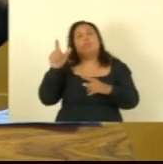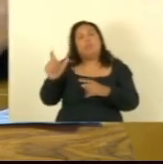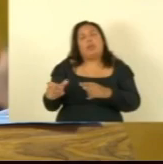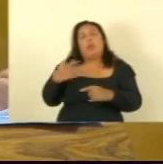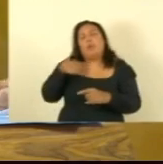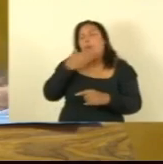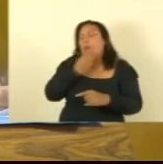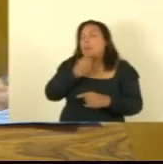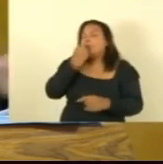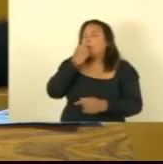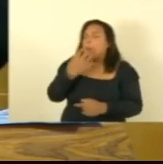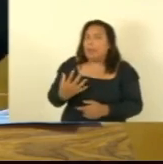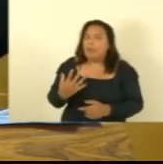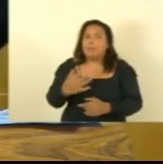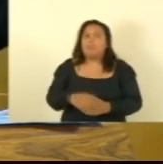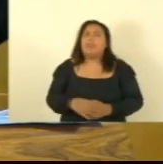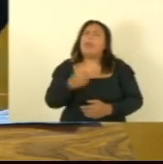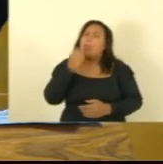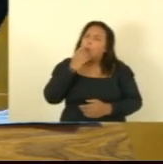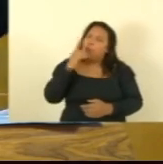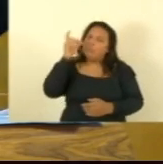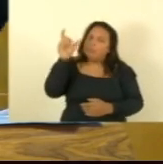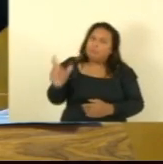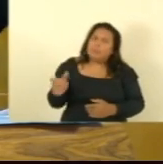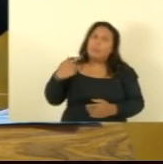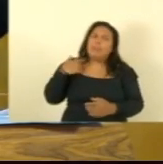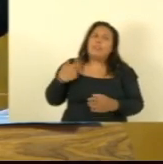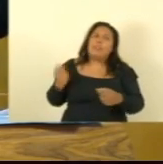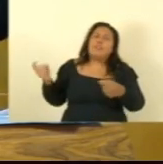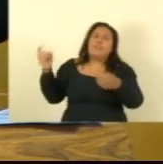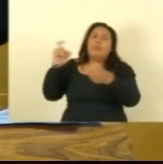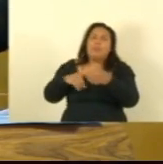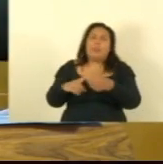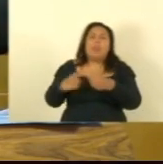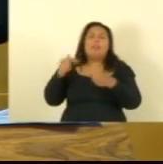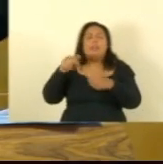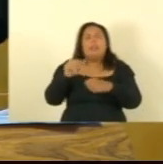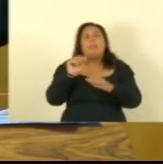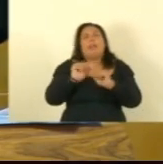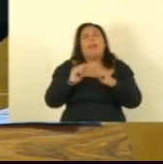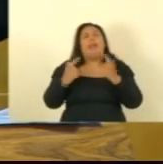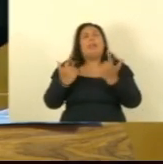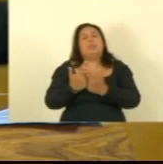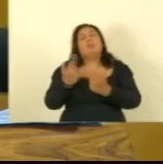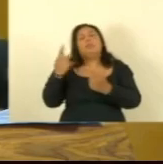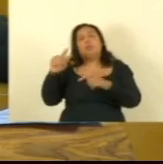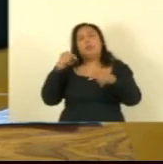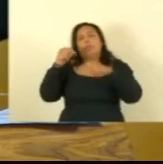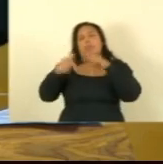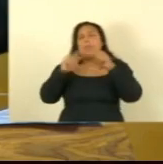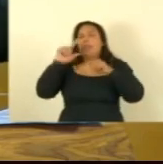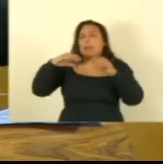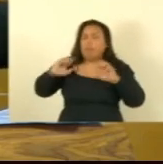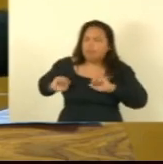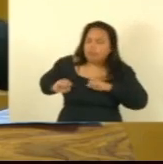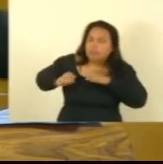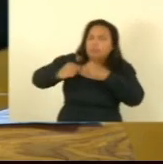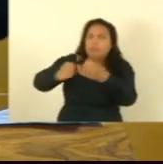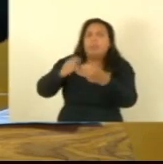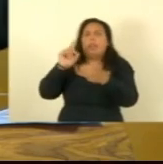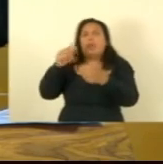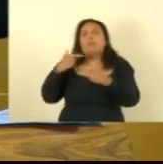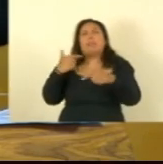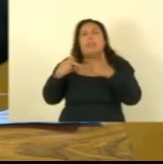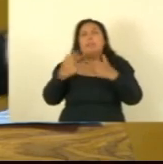bem. Aliás, foi muito bom que Vossa Excelência tenha voltado para essa casa de leis, porque seu trabalho realmente é um trabalho forte e um